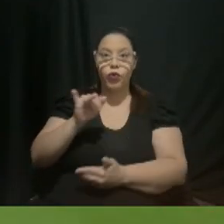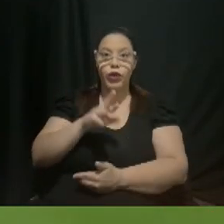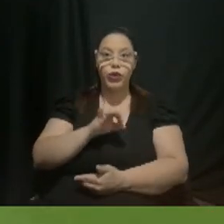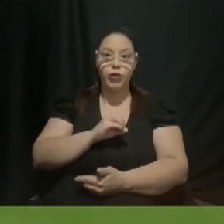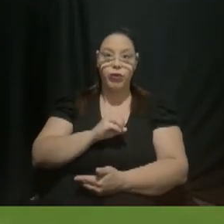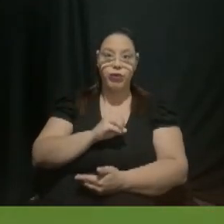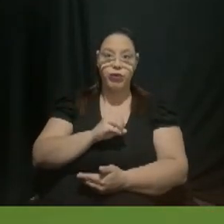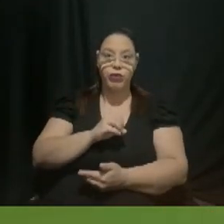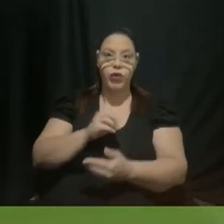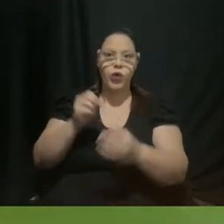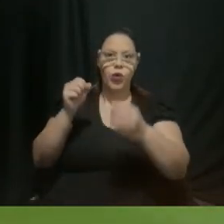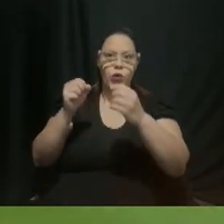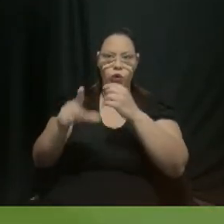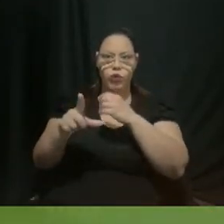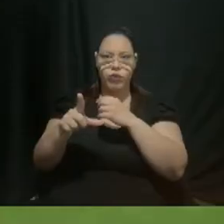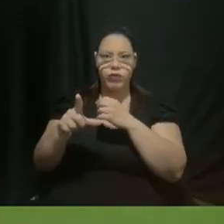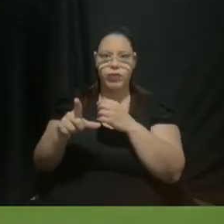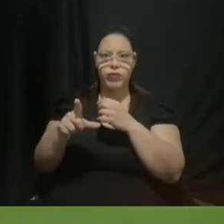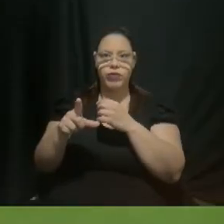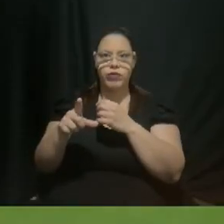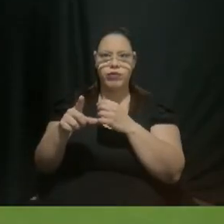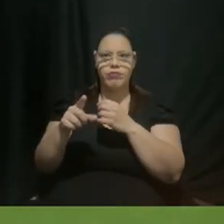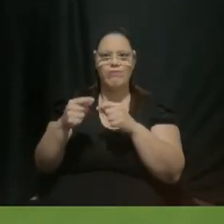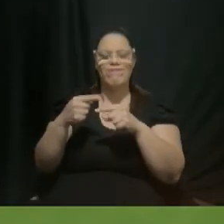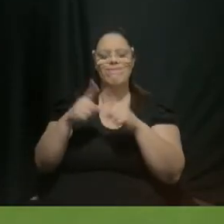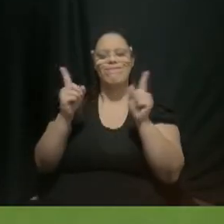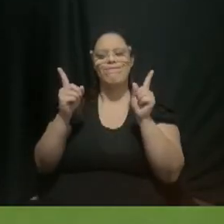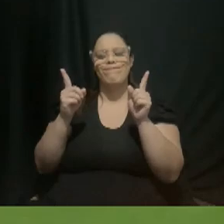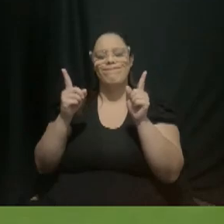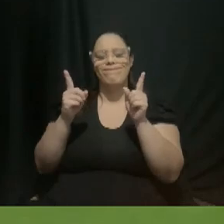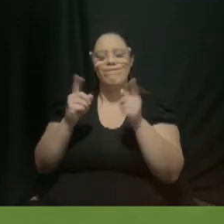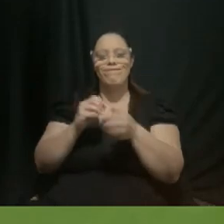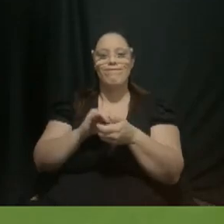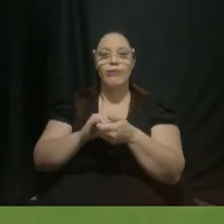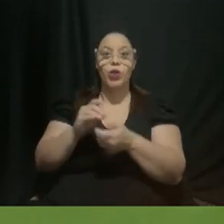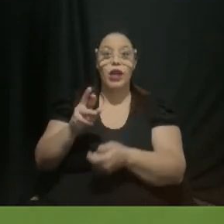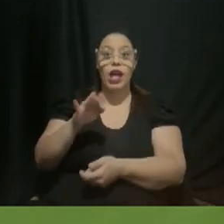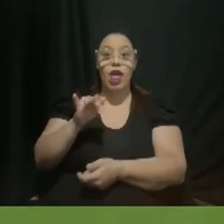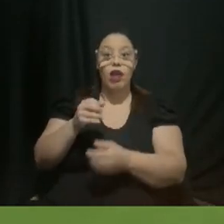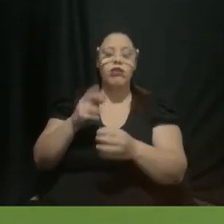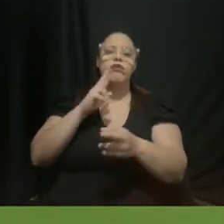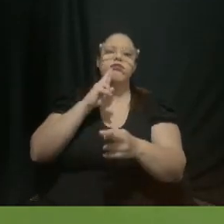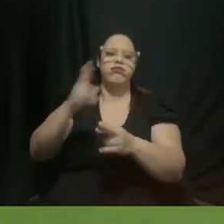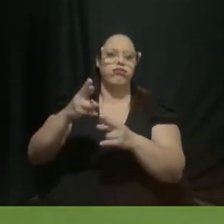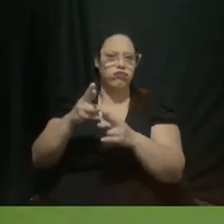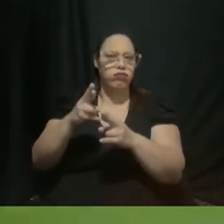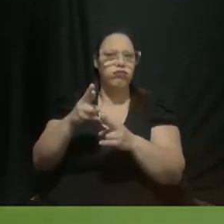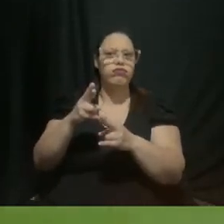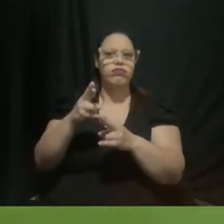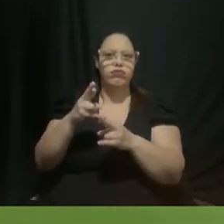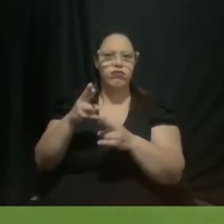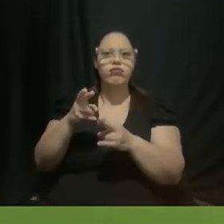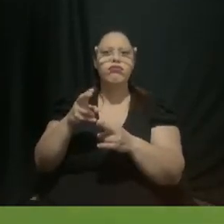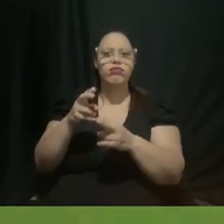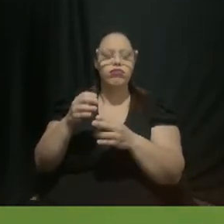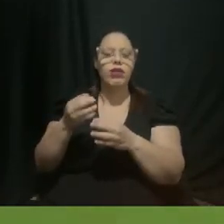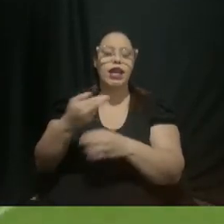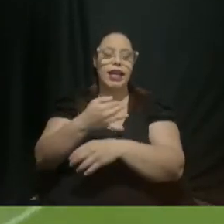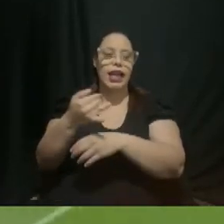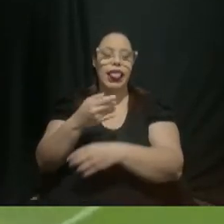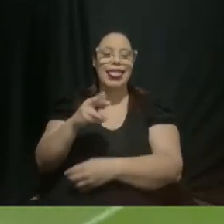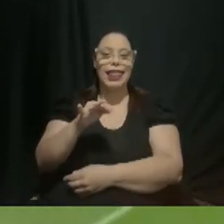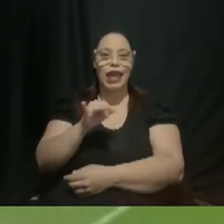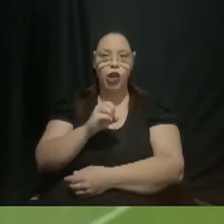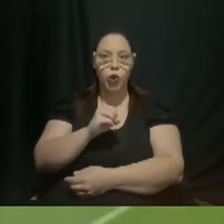a canhota, mas à esquerda do gol. O Ceará respondeu em seguida nesta cobrança de escanteio, cabeceio de